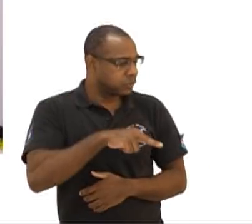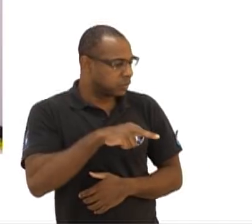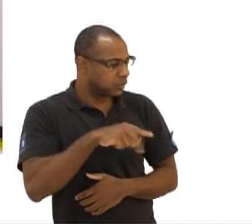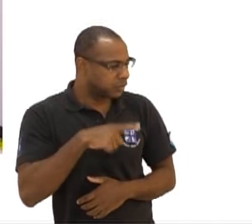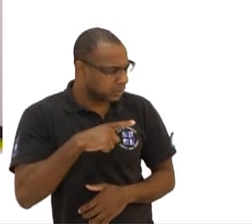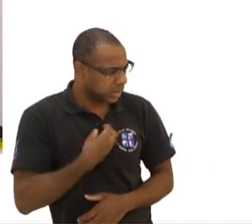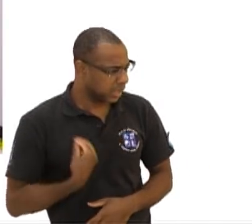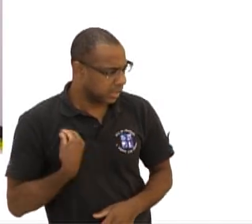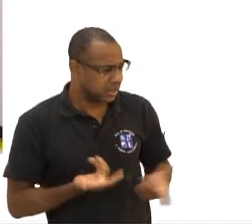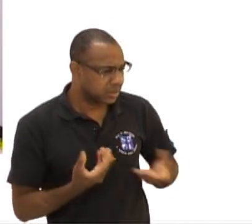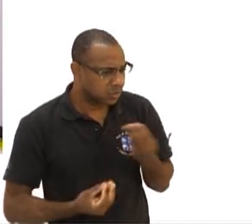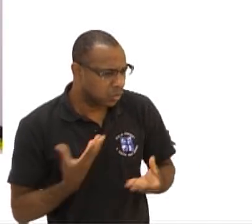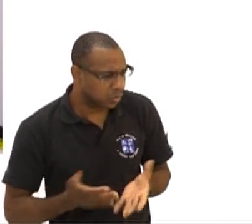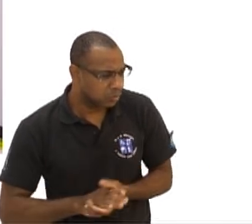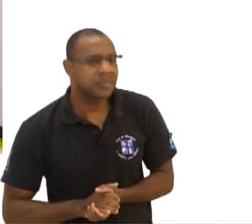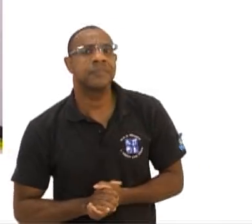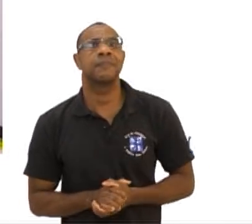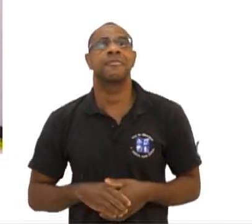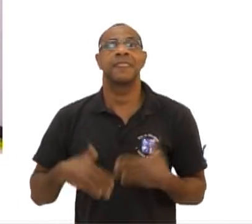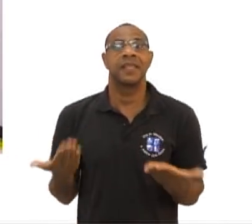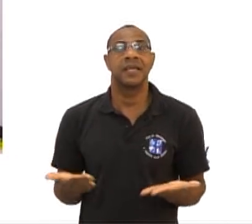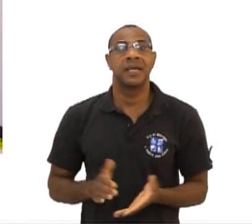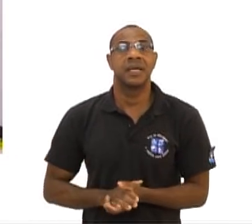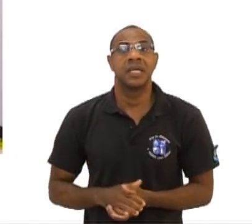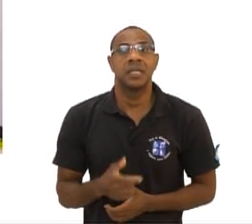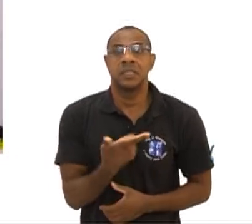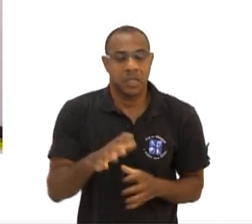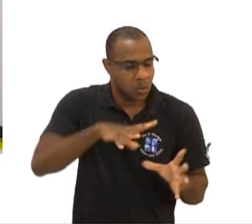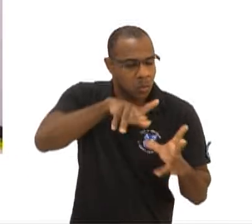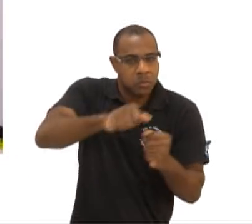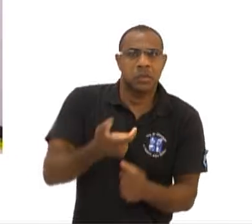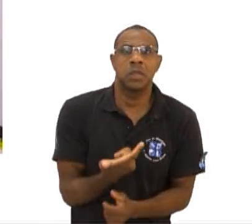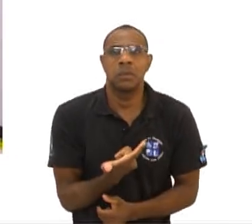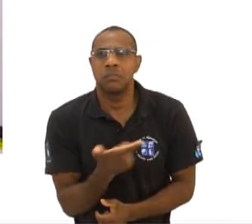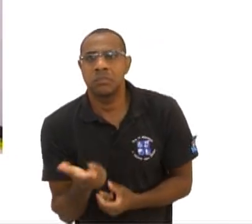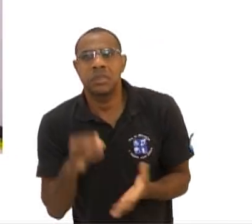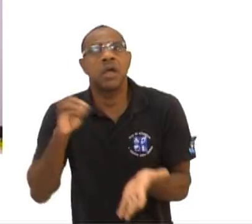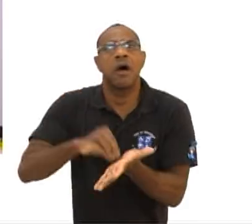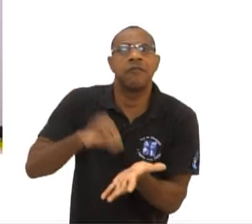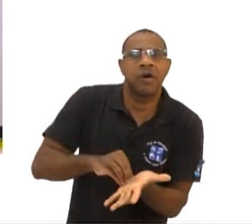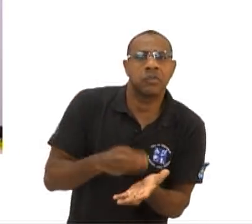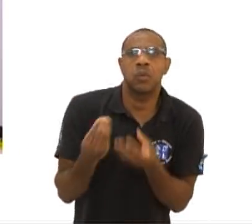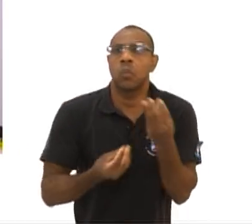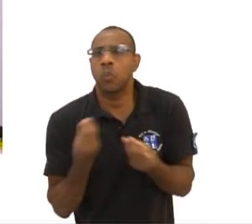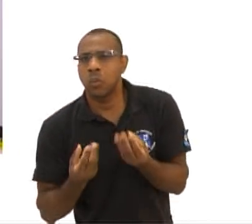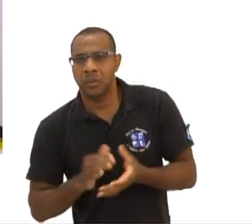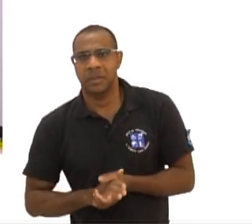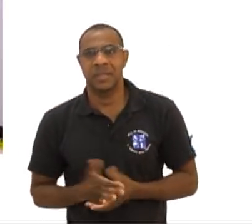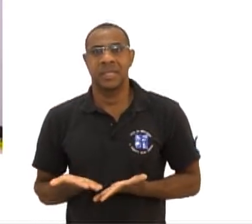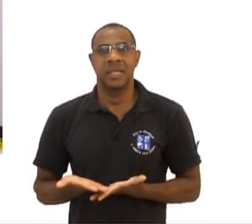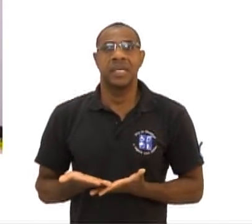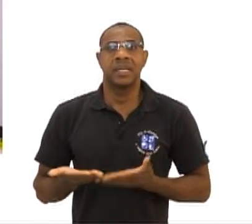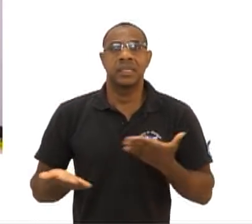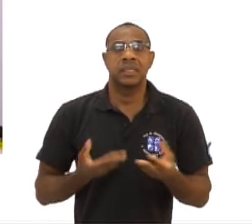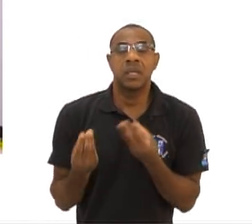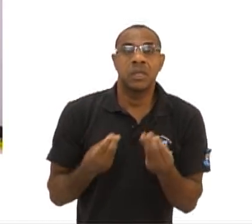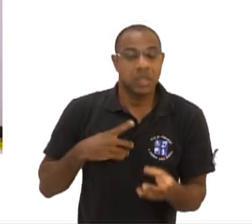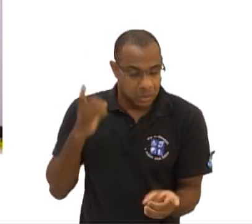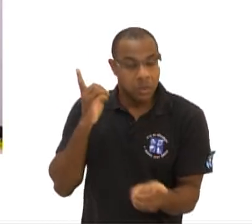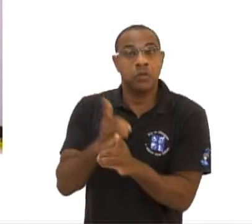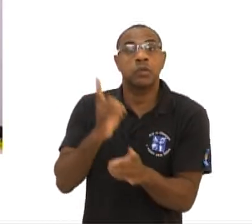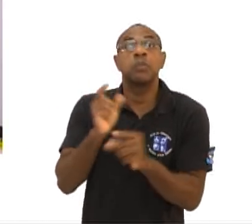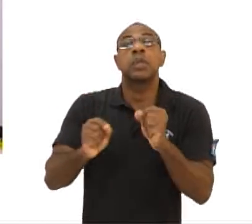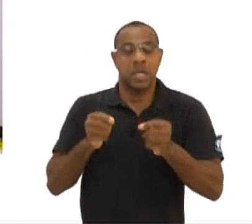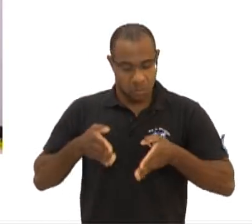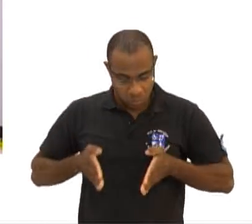nos traiu. Ele disse: não é na direita nem na esquerda, nem no muito nem no pouco, nem na falta nem no excesso. É no meio termo que encontramos o